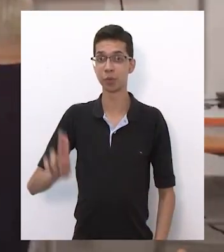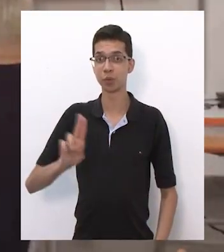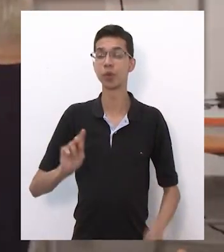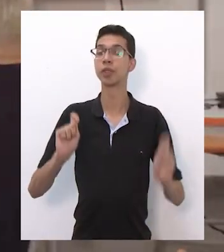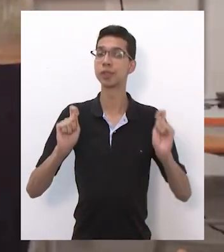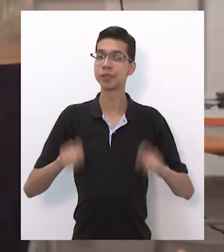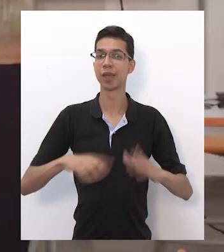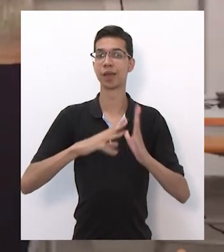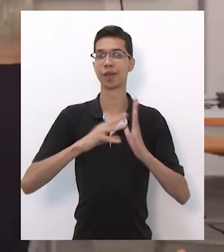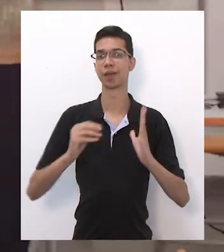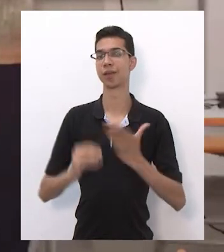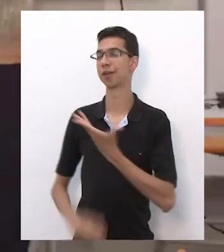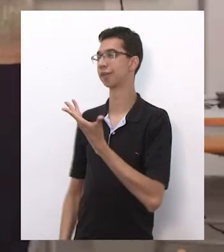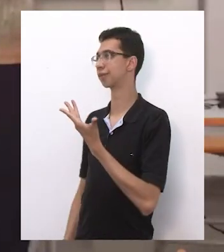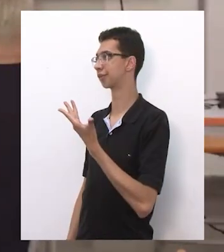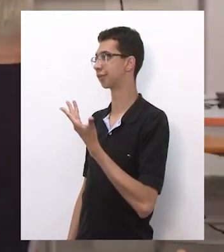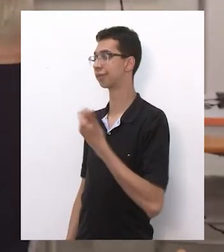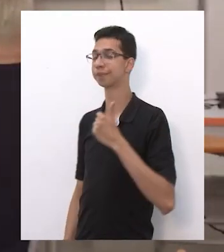mote, certo?